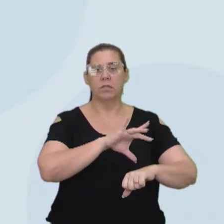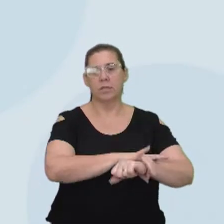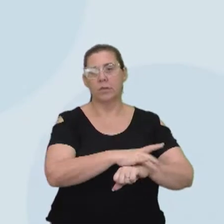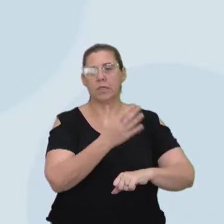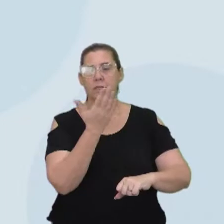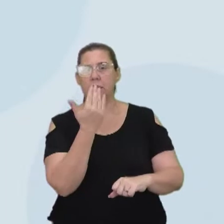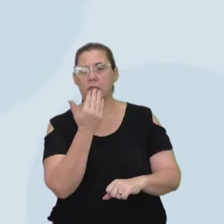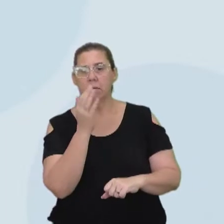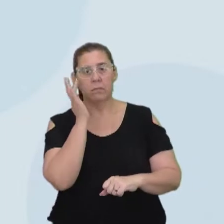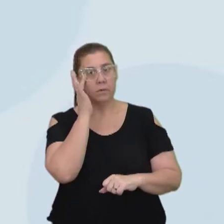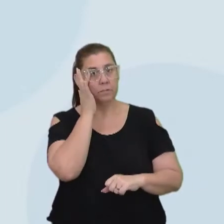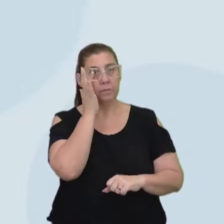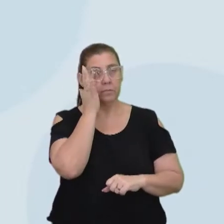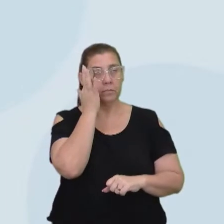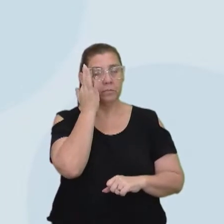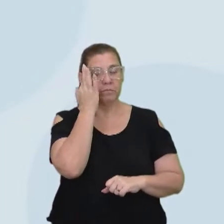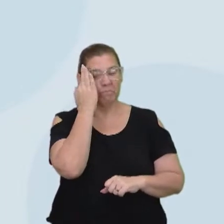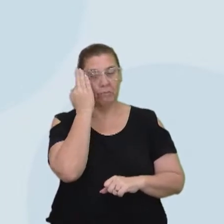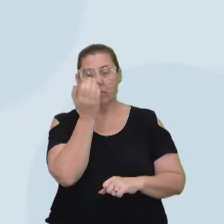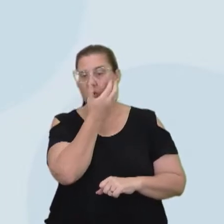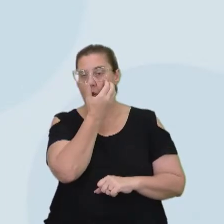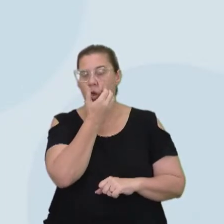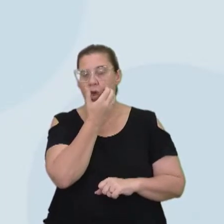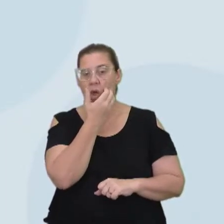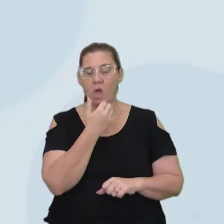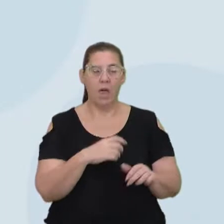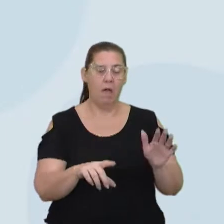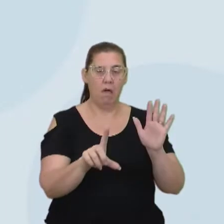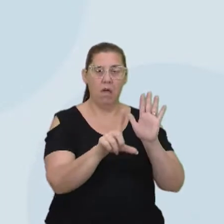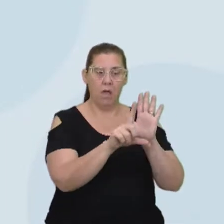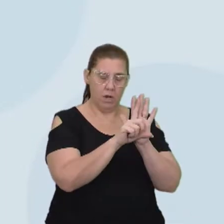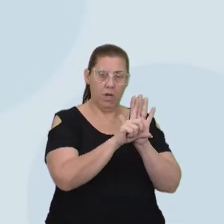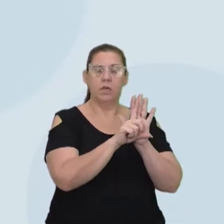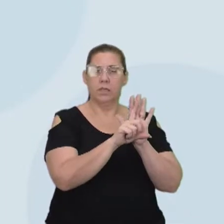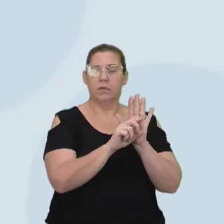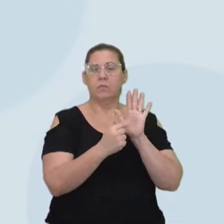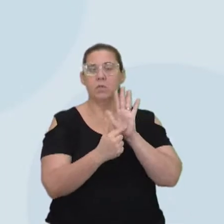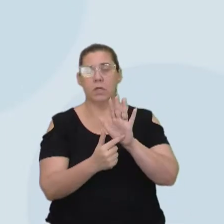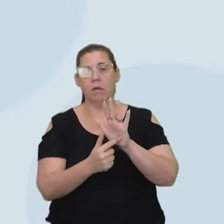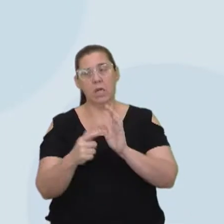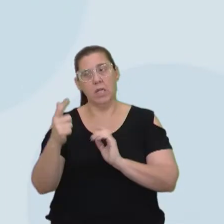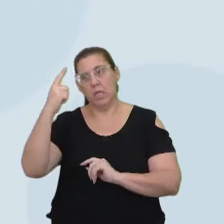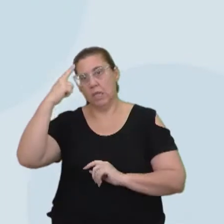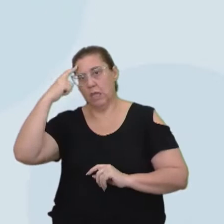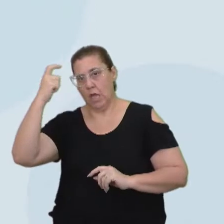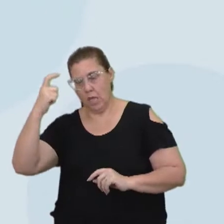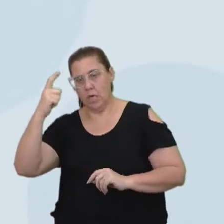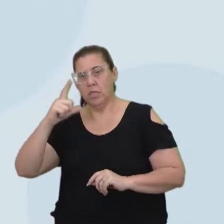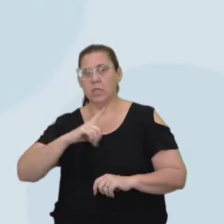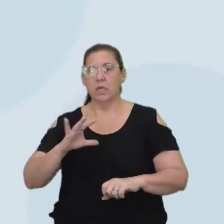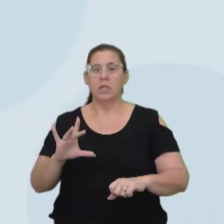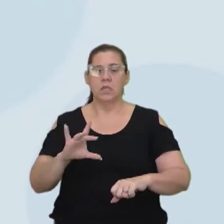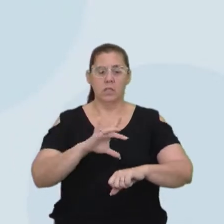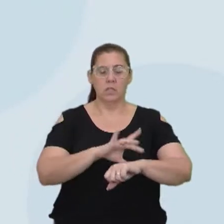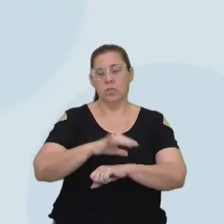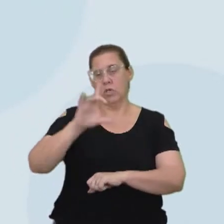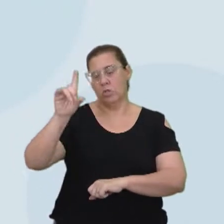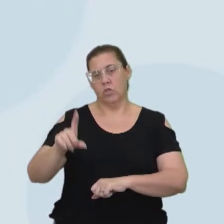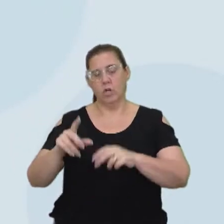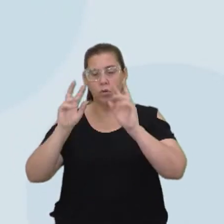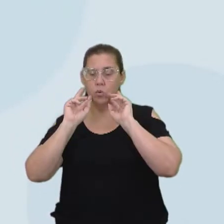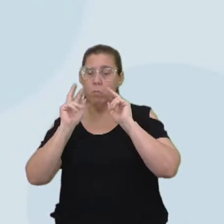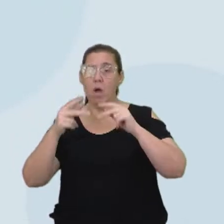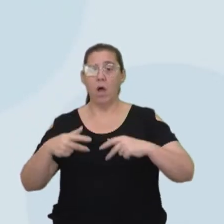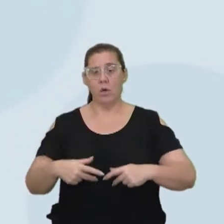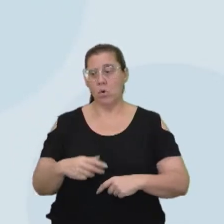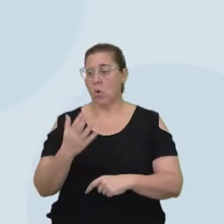providências. Então, vamos dizer assim, a lei, ela vai trazer a ideia de assegurar o direito humano à alimentação